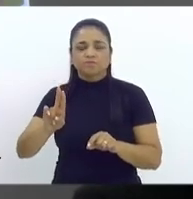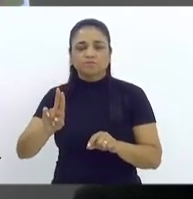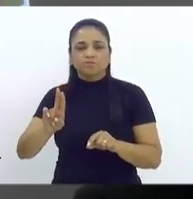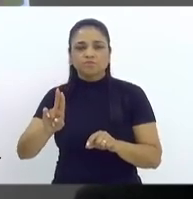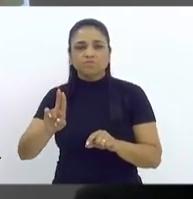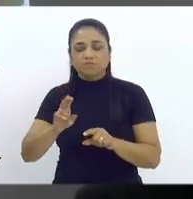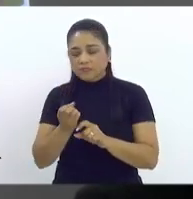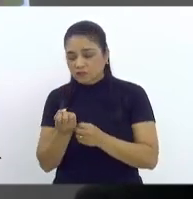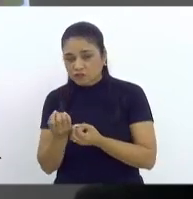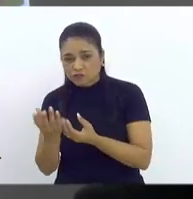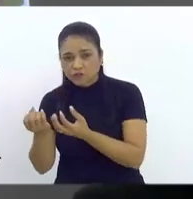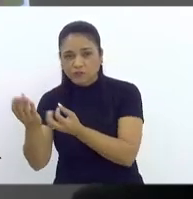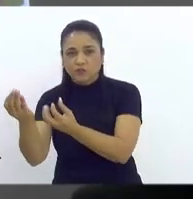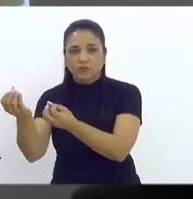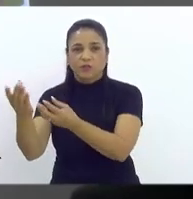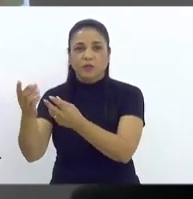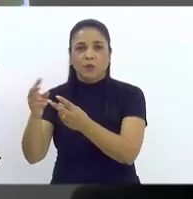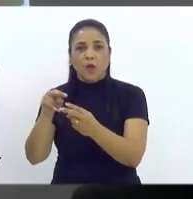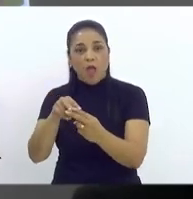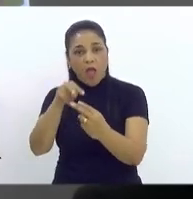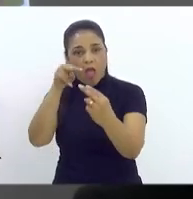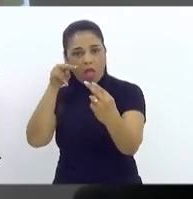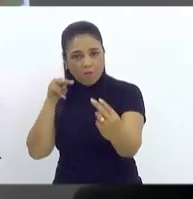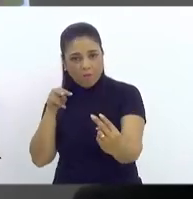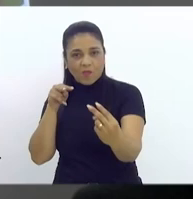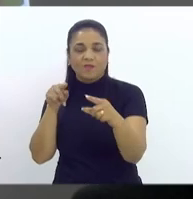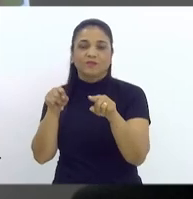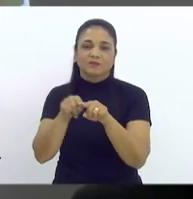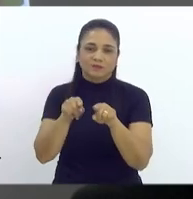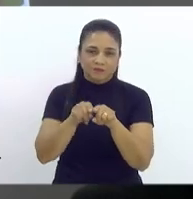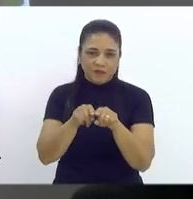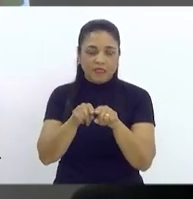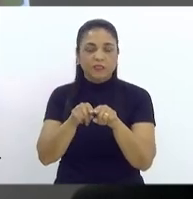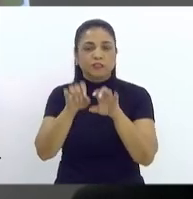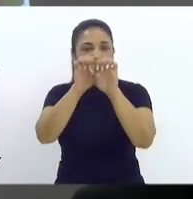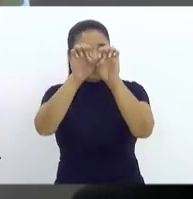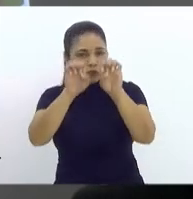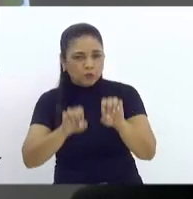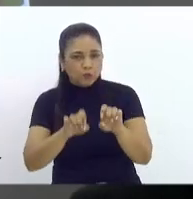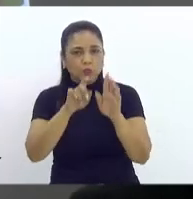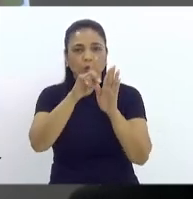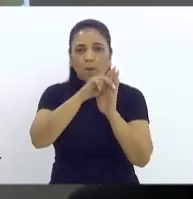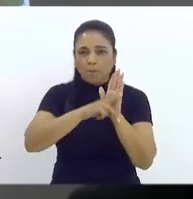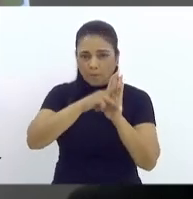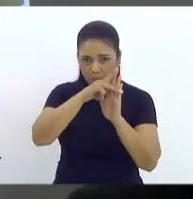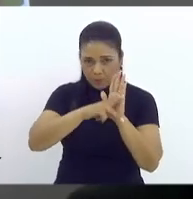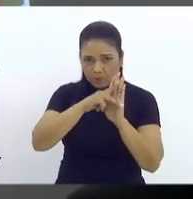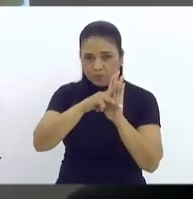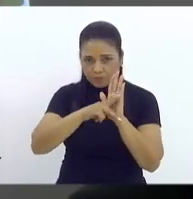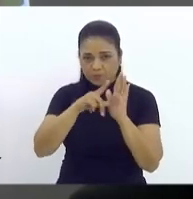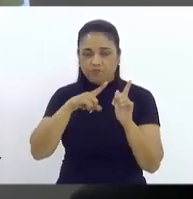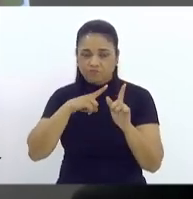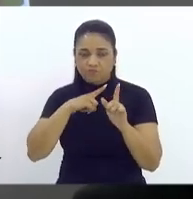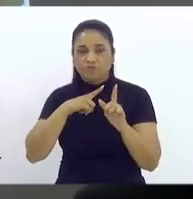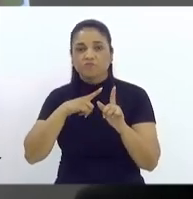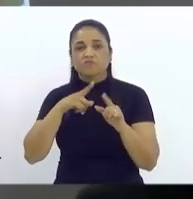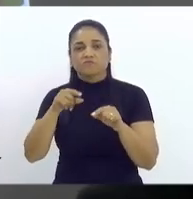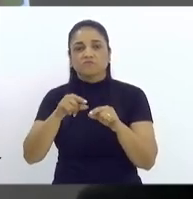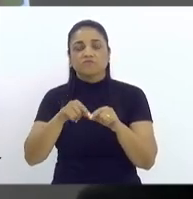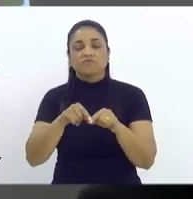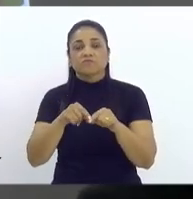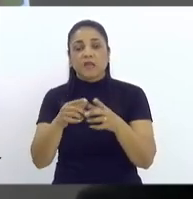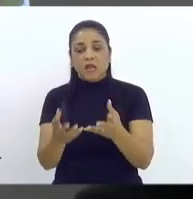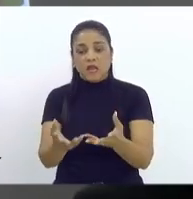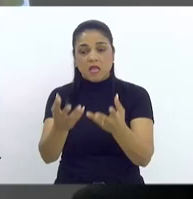de distribuição remotos e em redes de projetos estruturantes, que a rede estaria ali disponível para receber